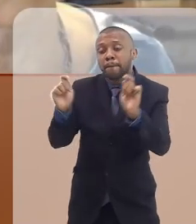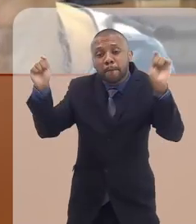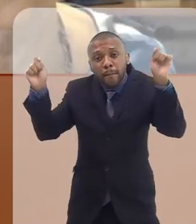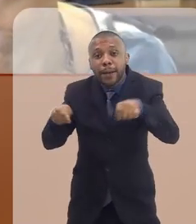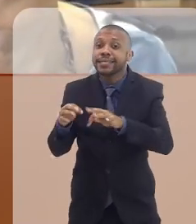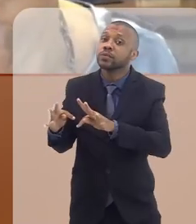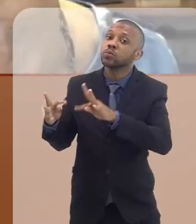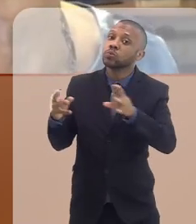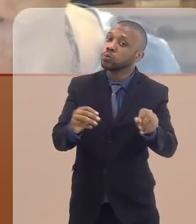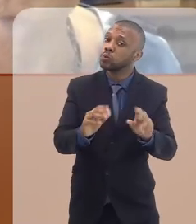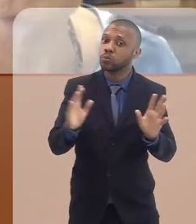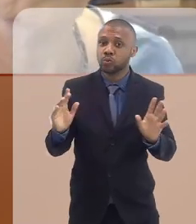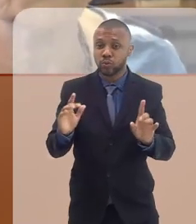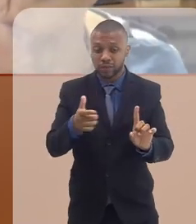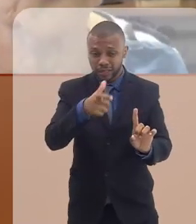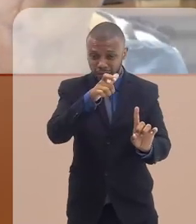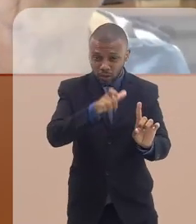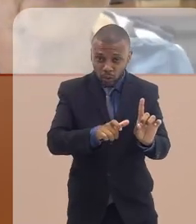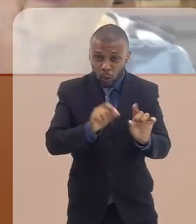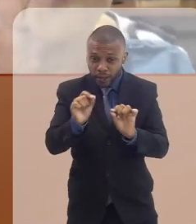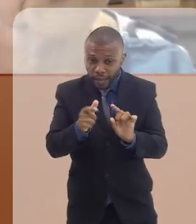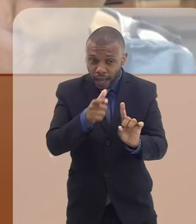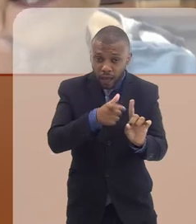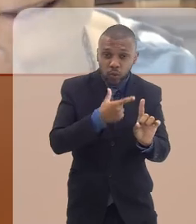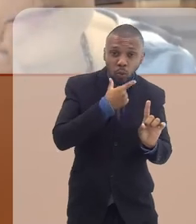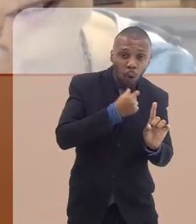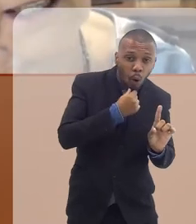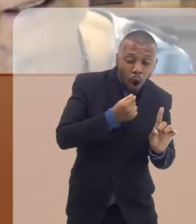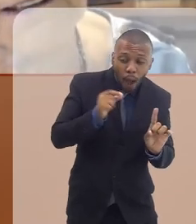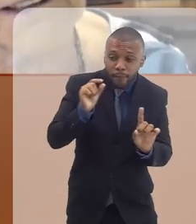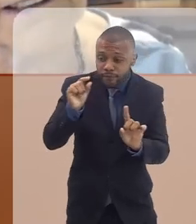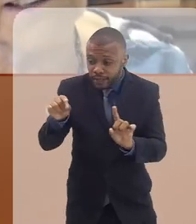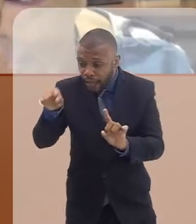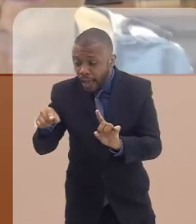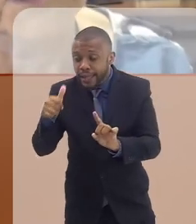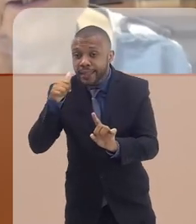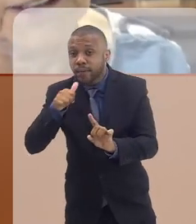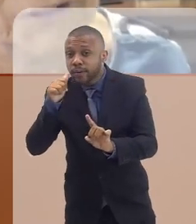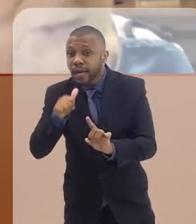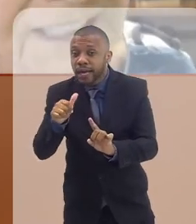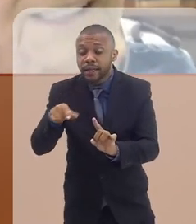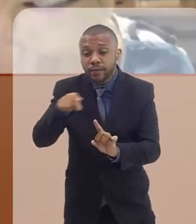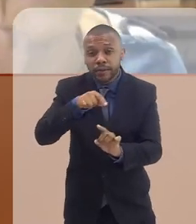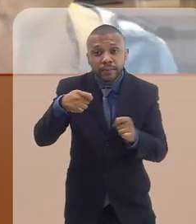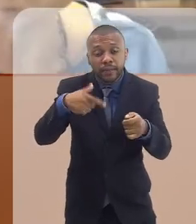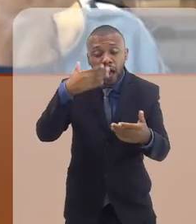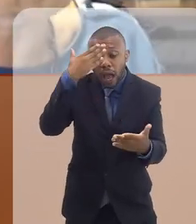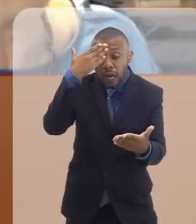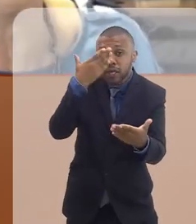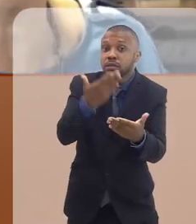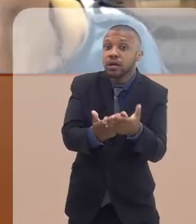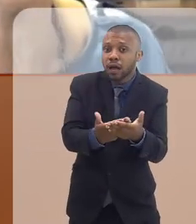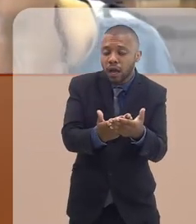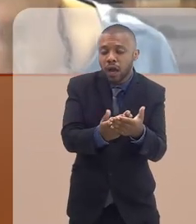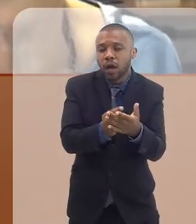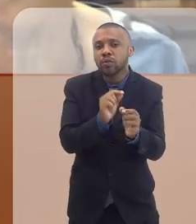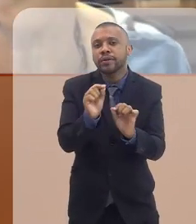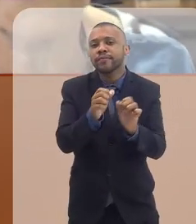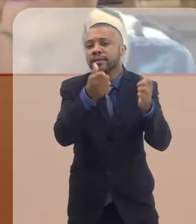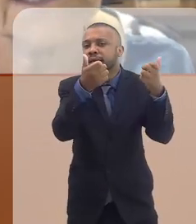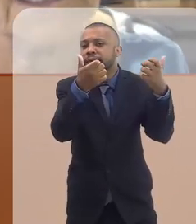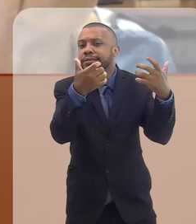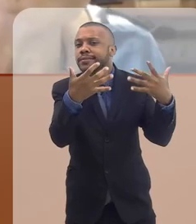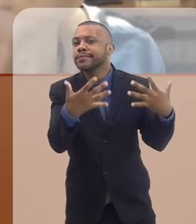conseguir. Não existe o que é do homem, o que é da mulher. Vocês têm que acreditar no